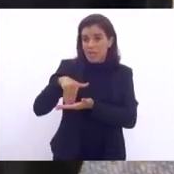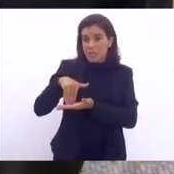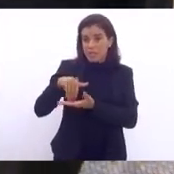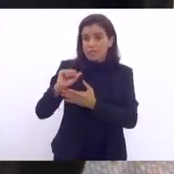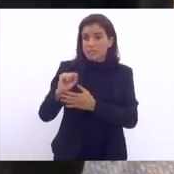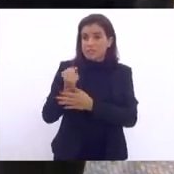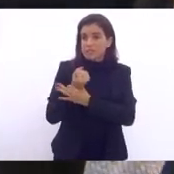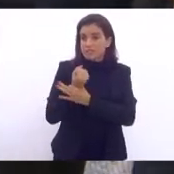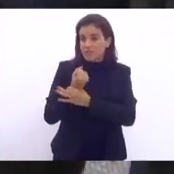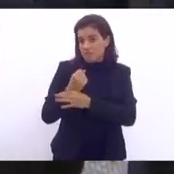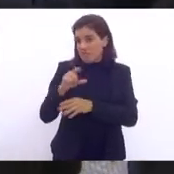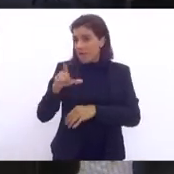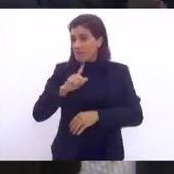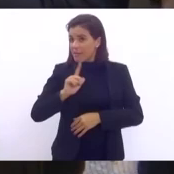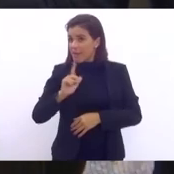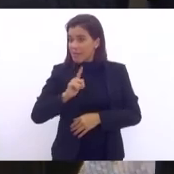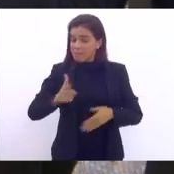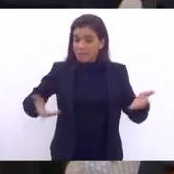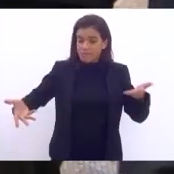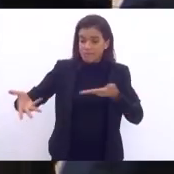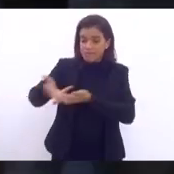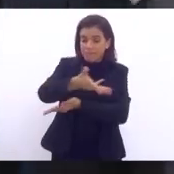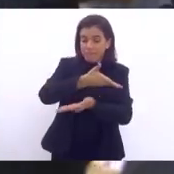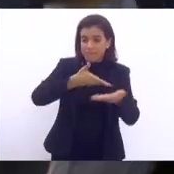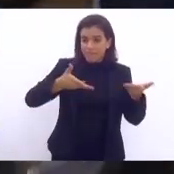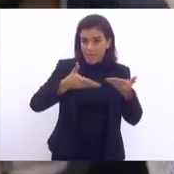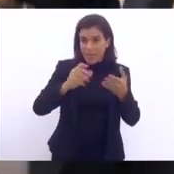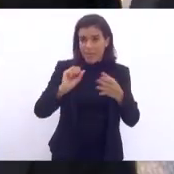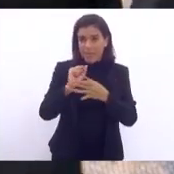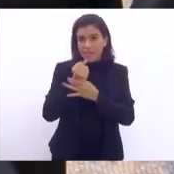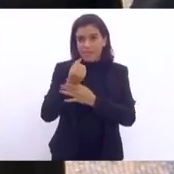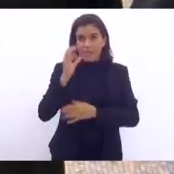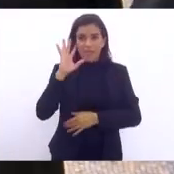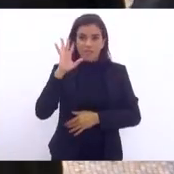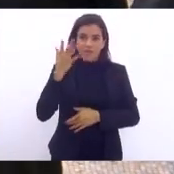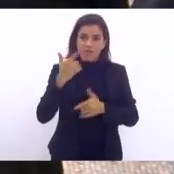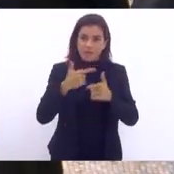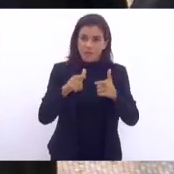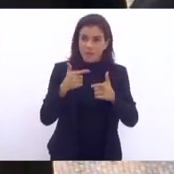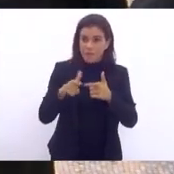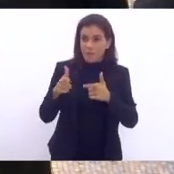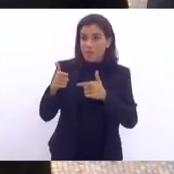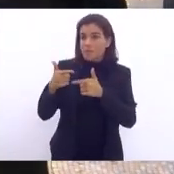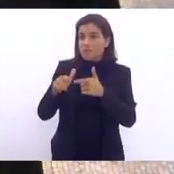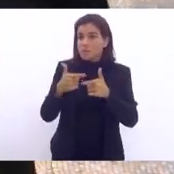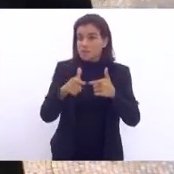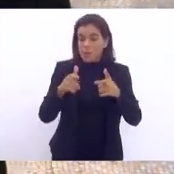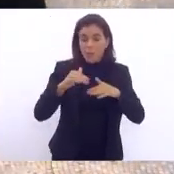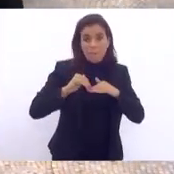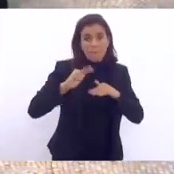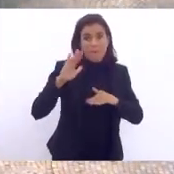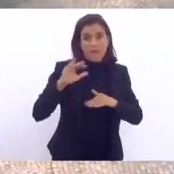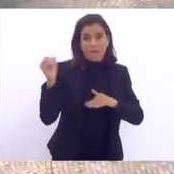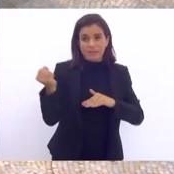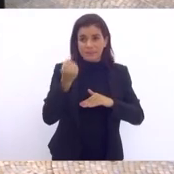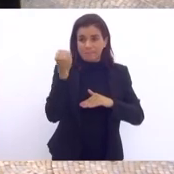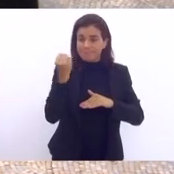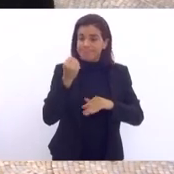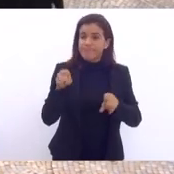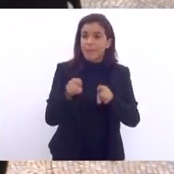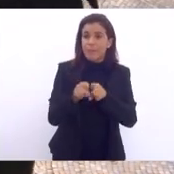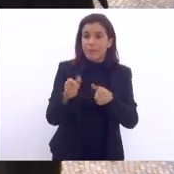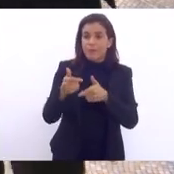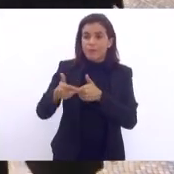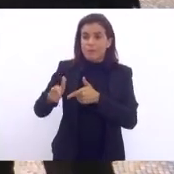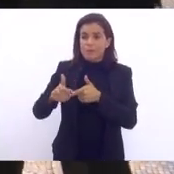ou a solução dos nossos problemas. Eu acho que os problemas são mais graves, eu acho que os problemas precisam